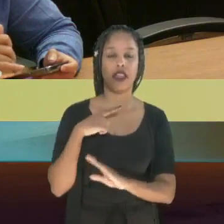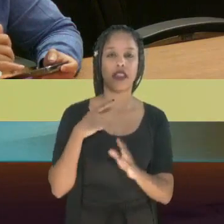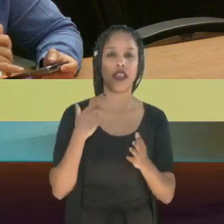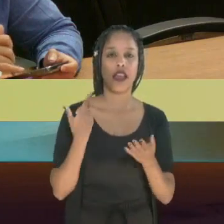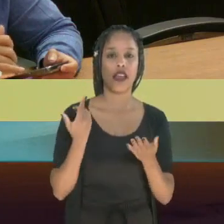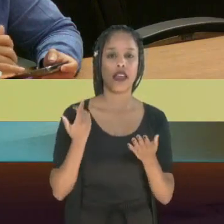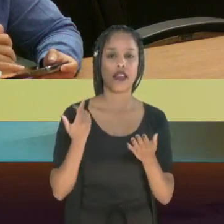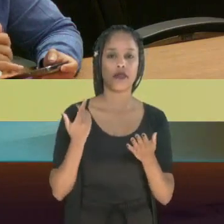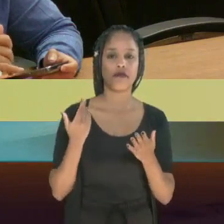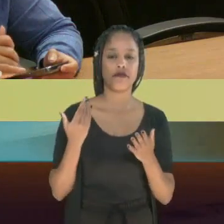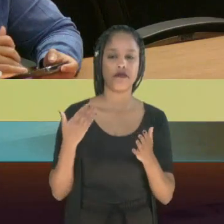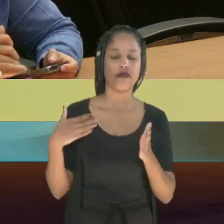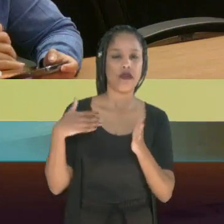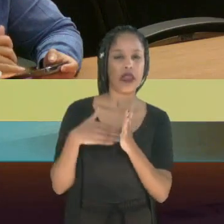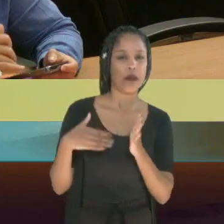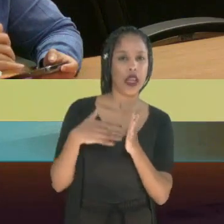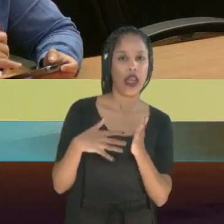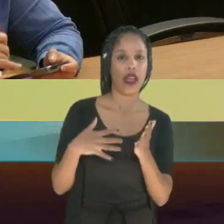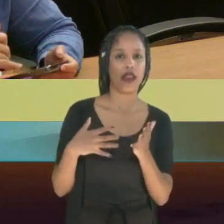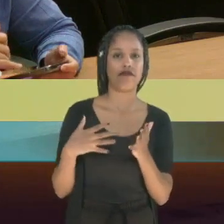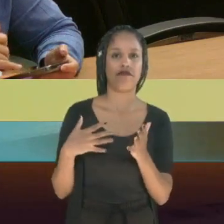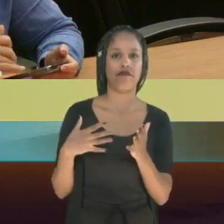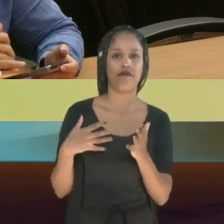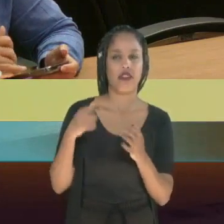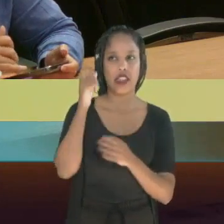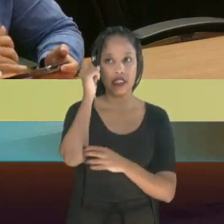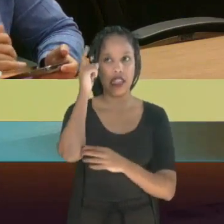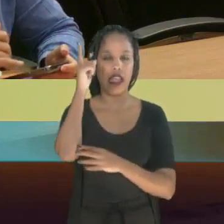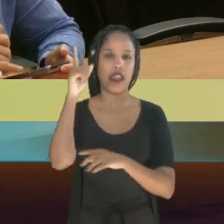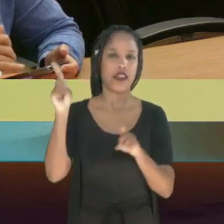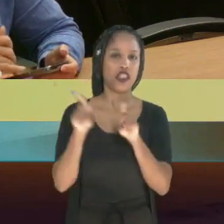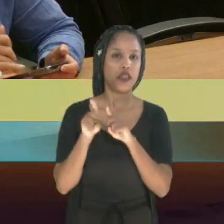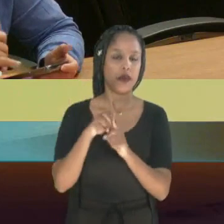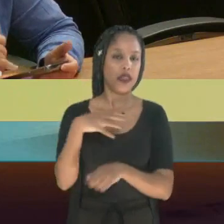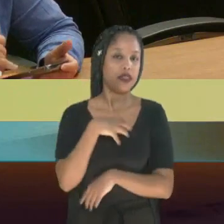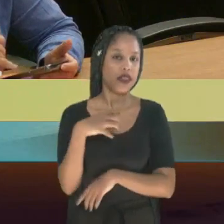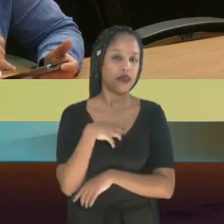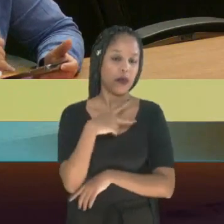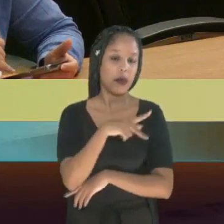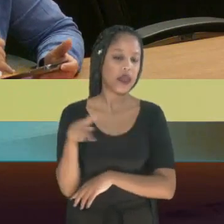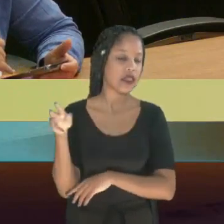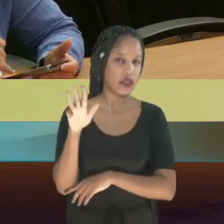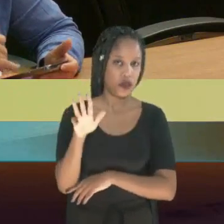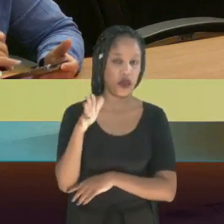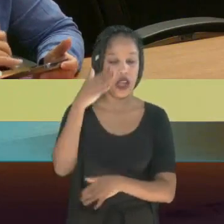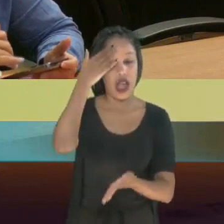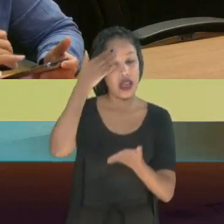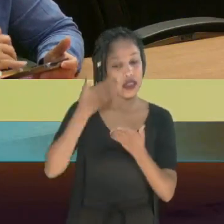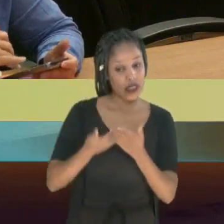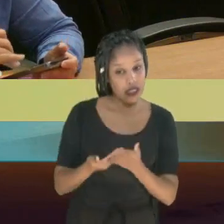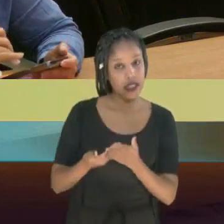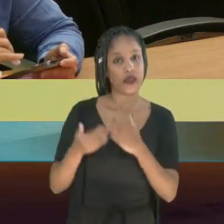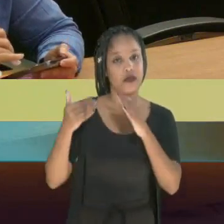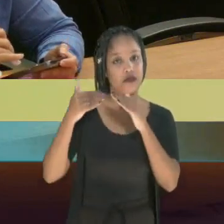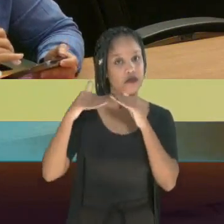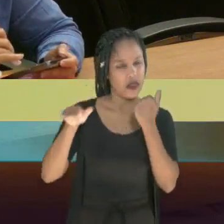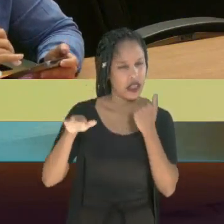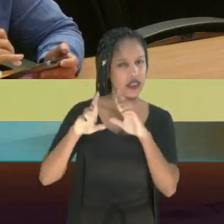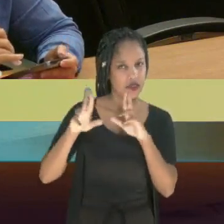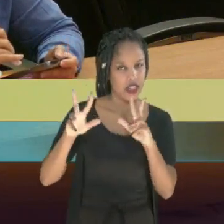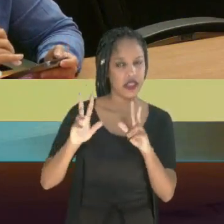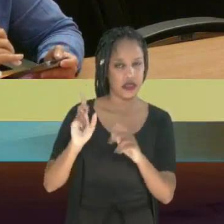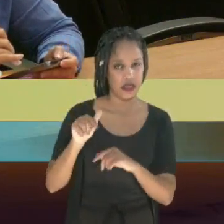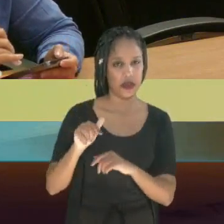cheiro e o sentimento do presidente Lula. E acredito que não vai exalar. Então, gostaria